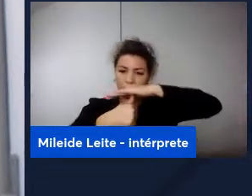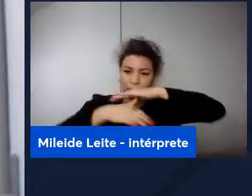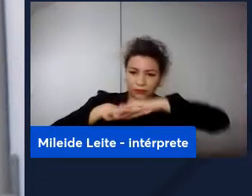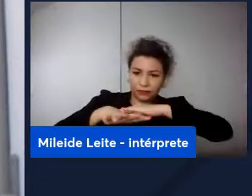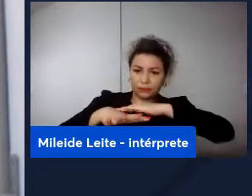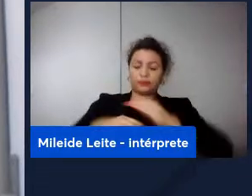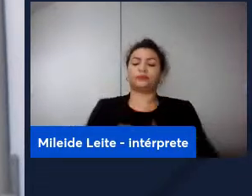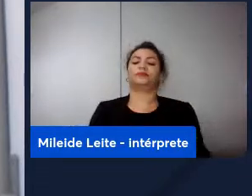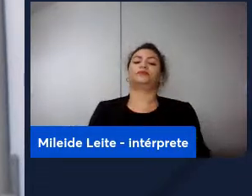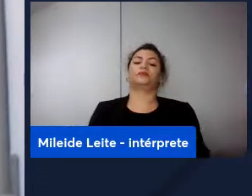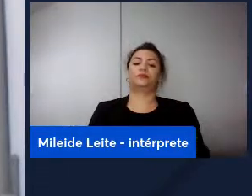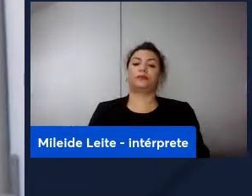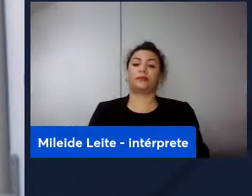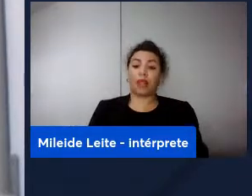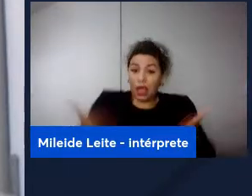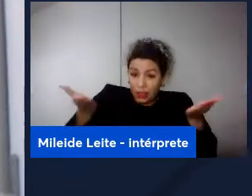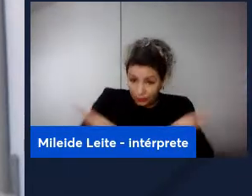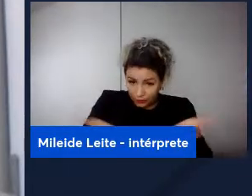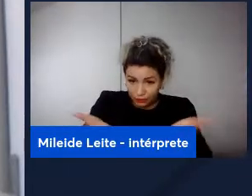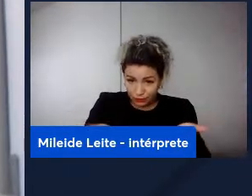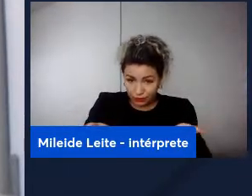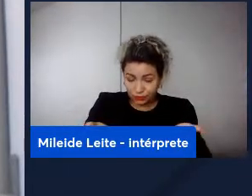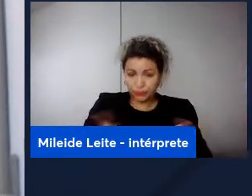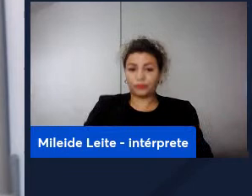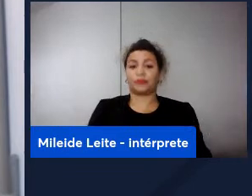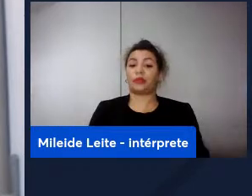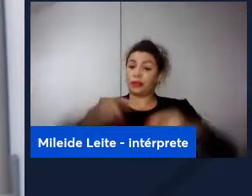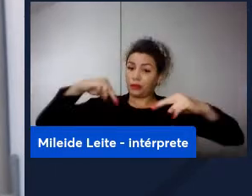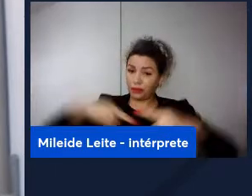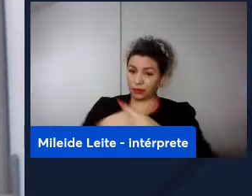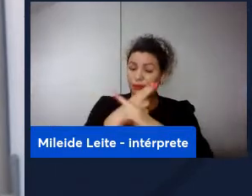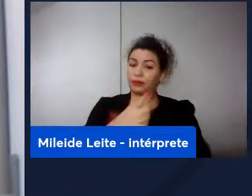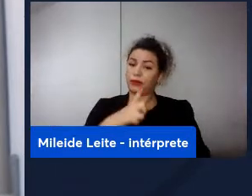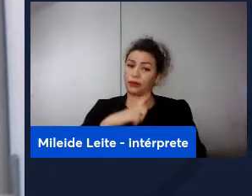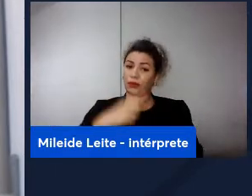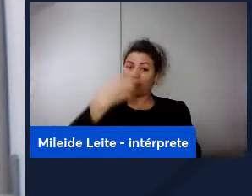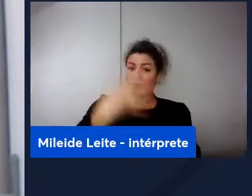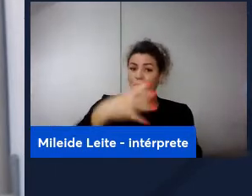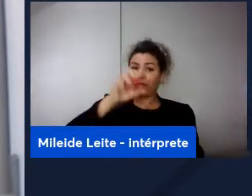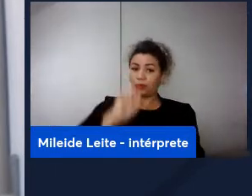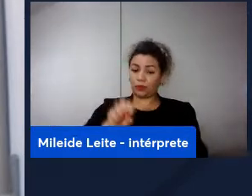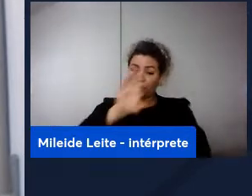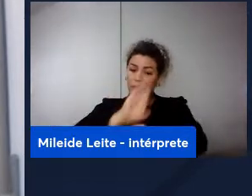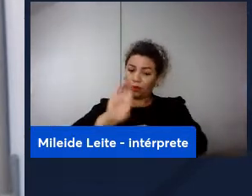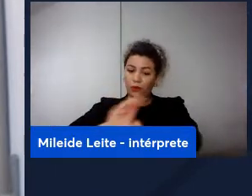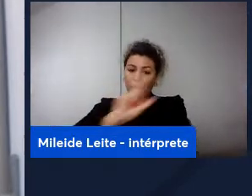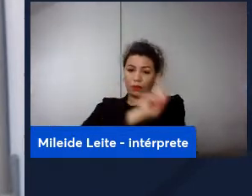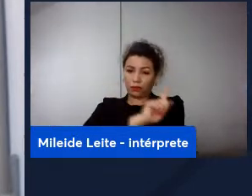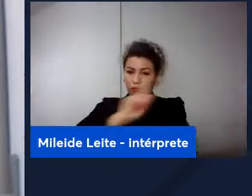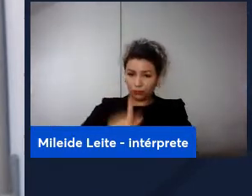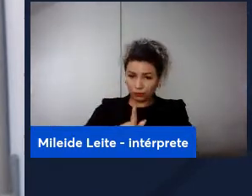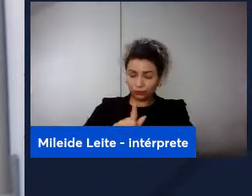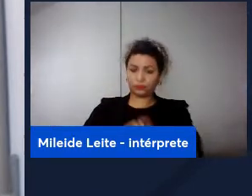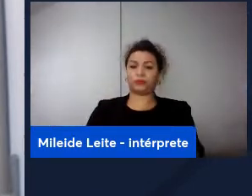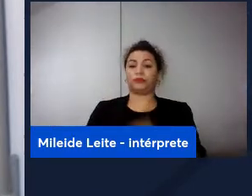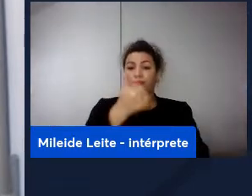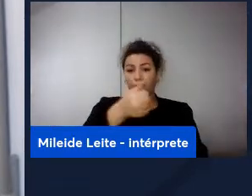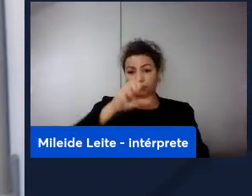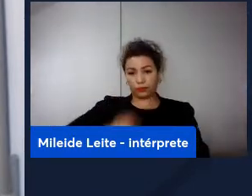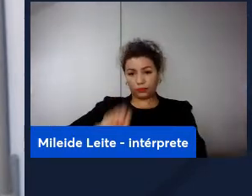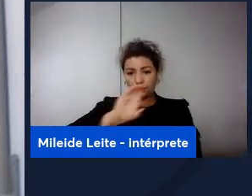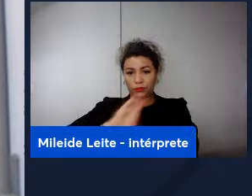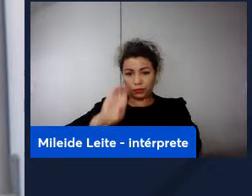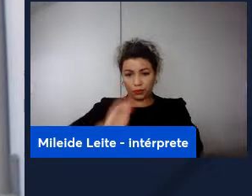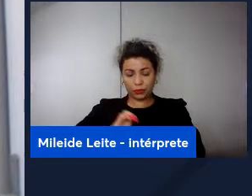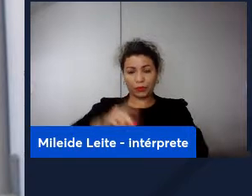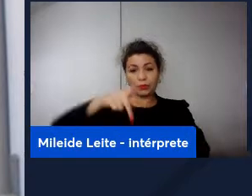extensão. Atualmente, a UESB tem 48 cursos de graduação, 18 programas